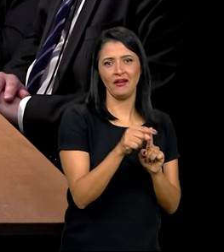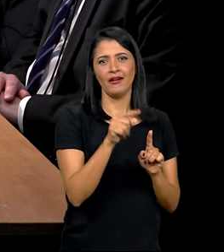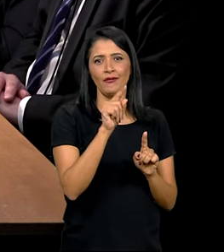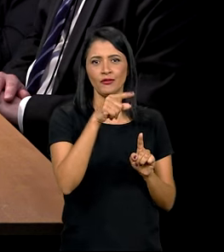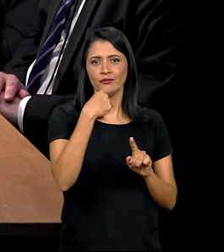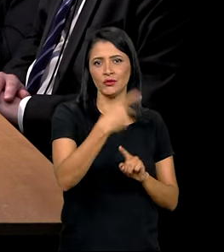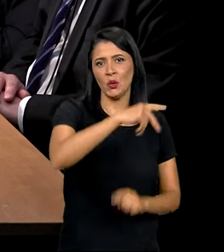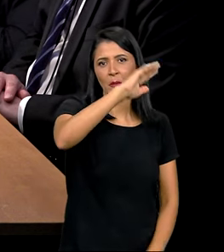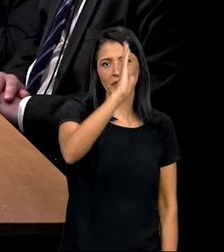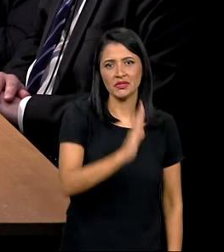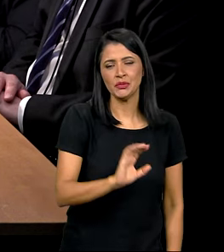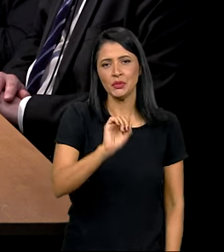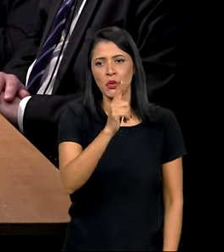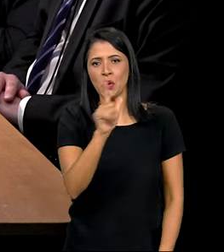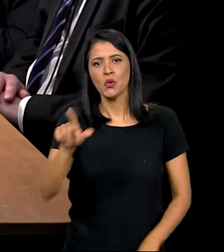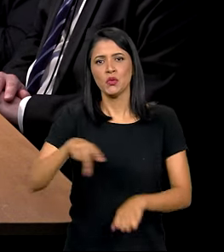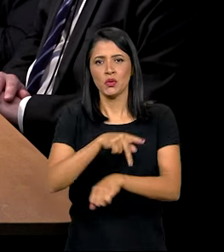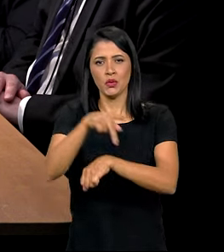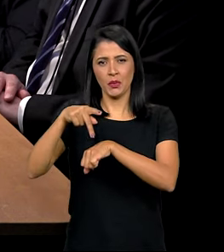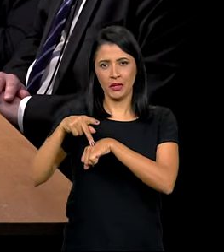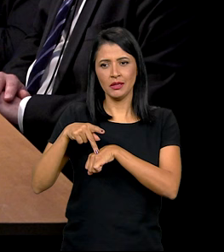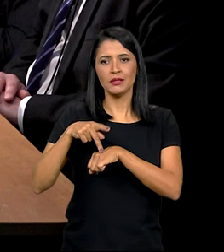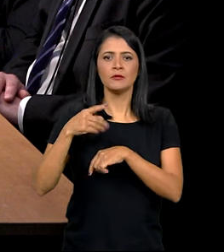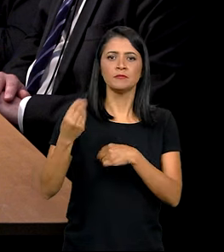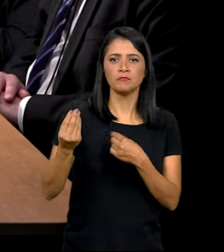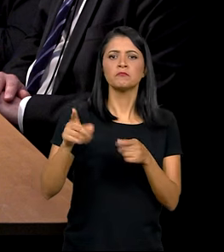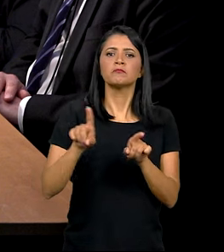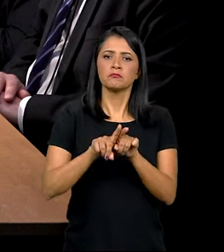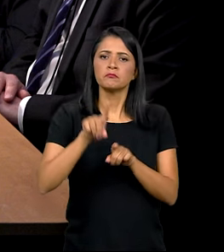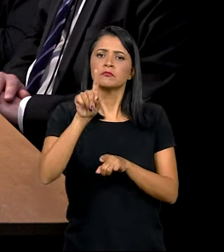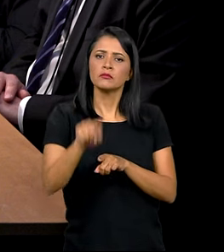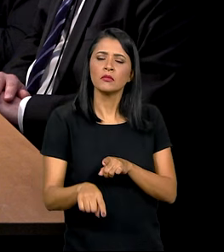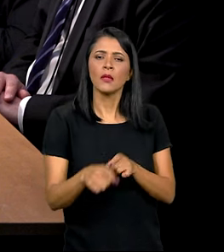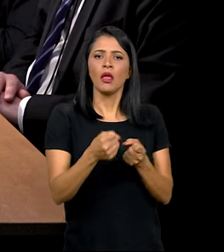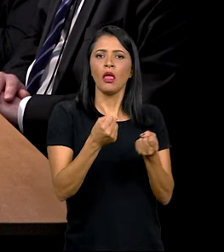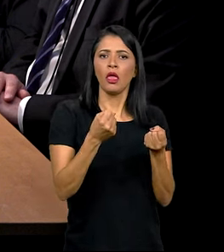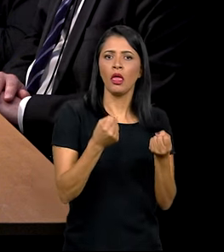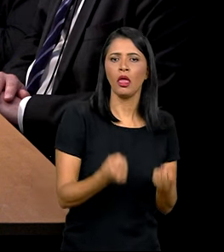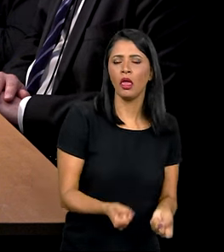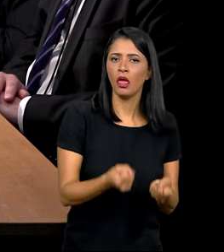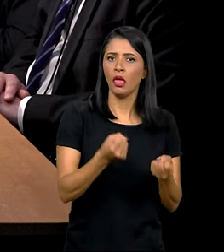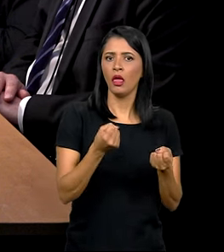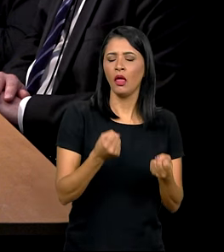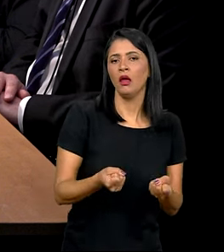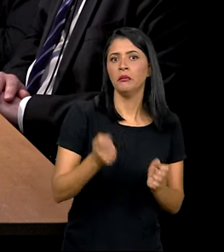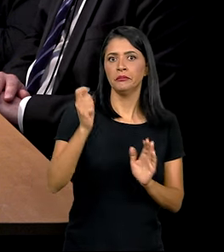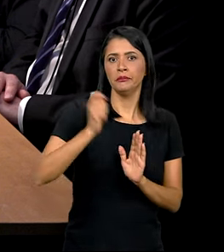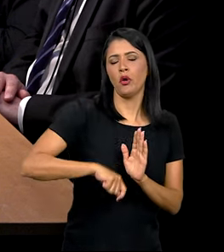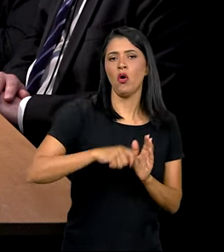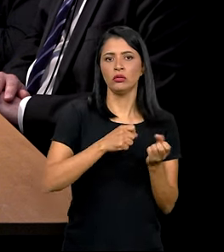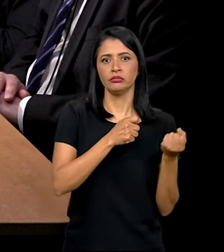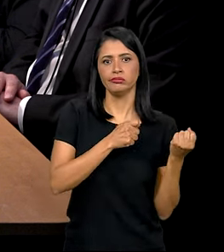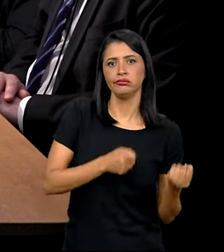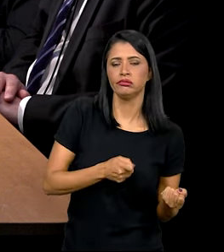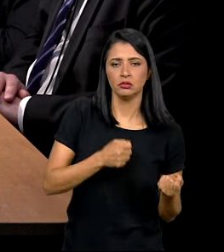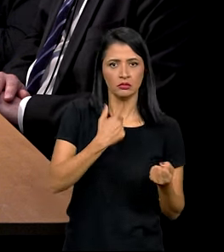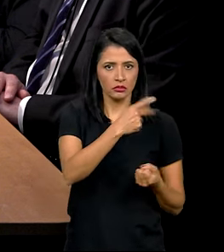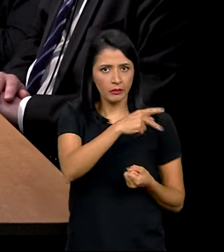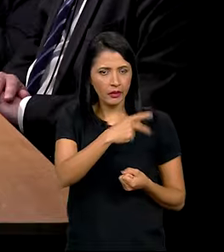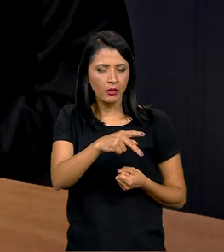vulnerável né seja no Brasil outros países do mundo ela acaba também tendo uma sobrecarga de impostos